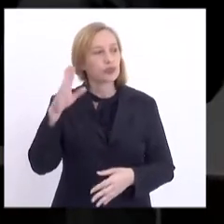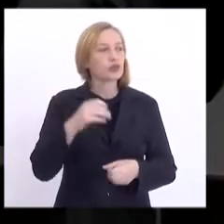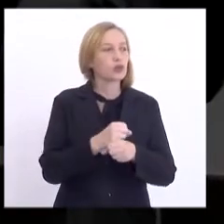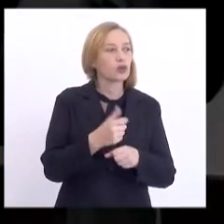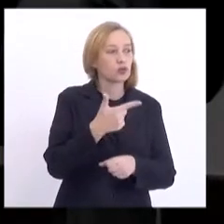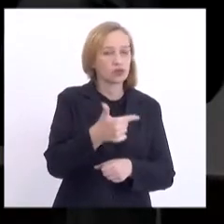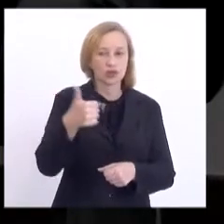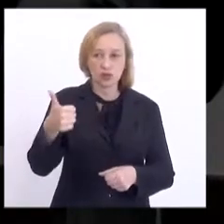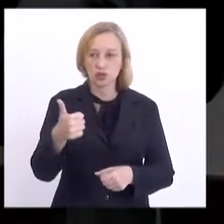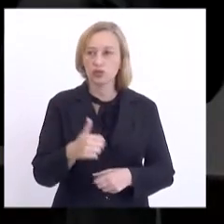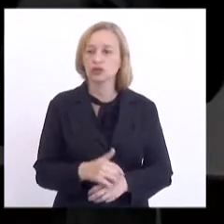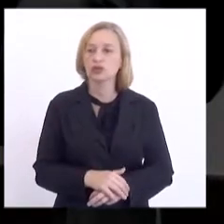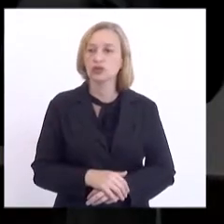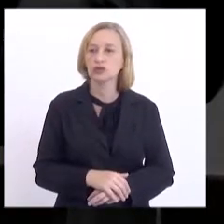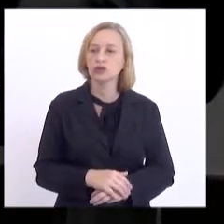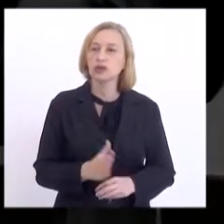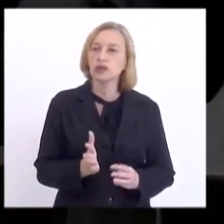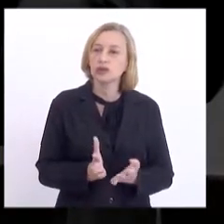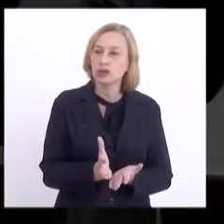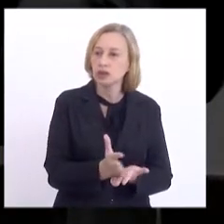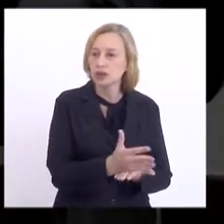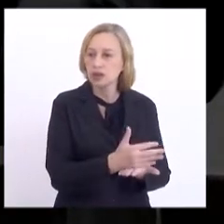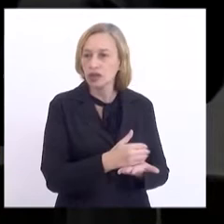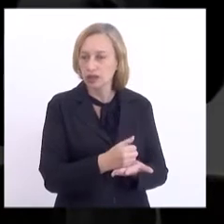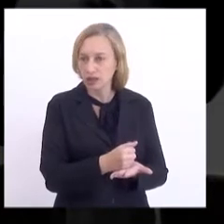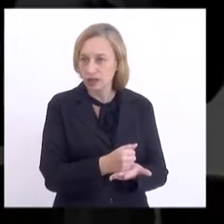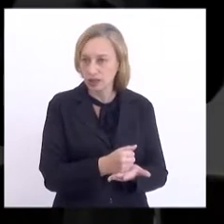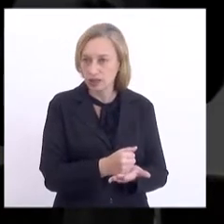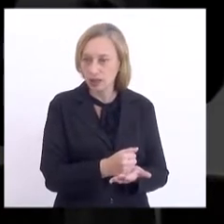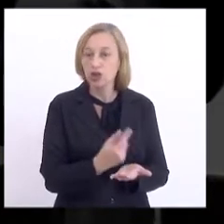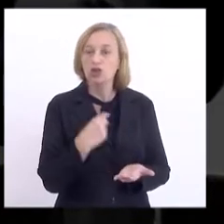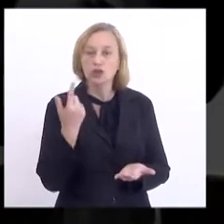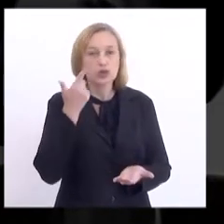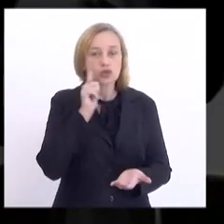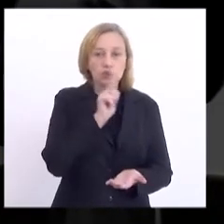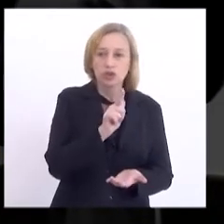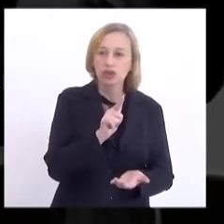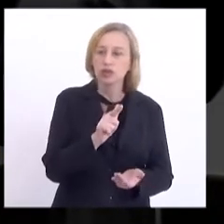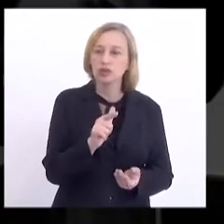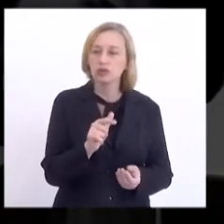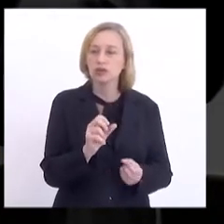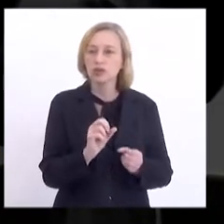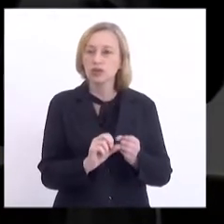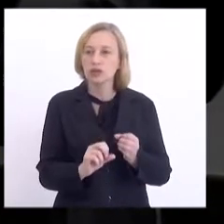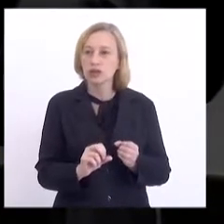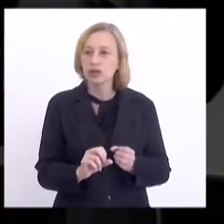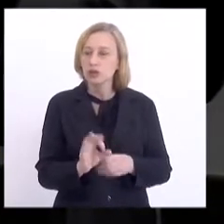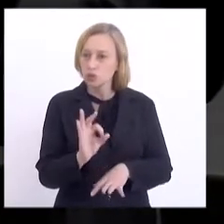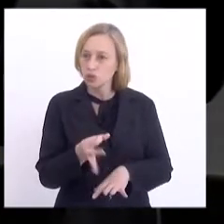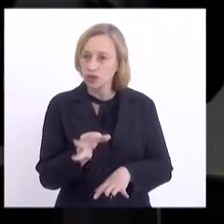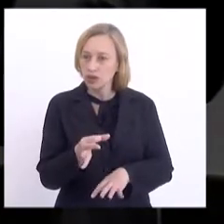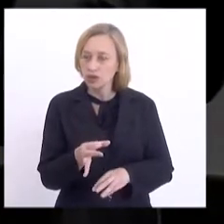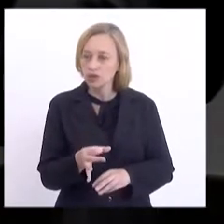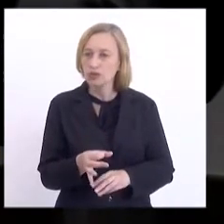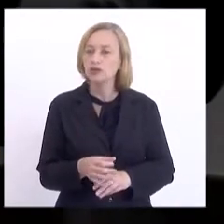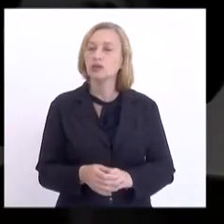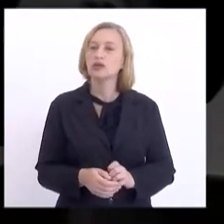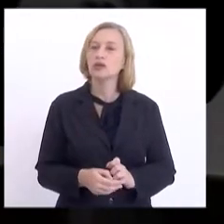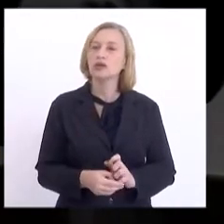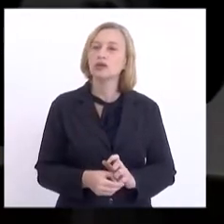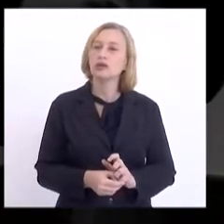e 21 em que arrecadação melhorou e que nós conseguimos fazer o que deveria ser feito